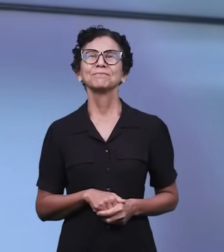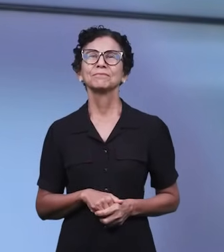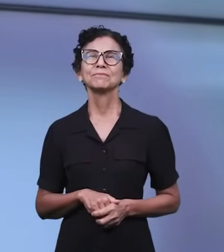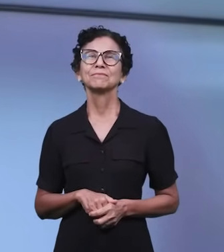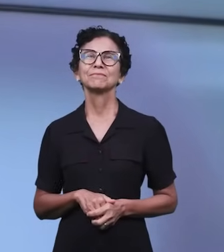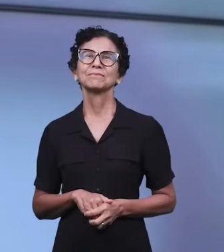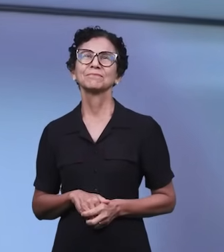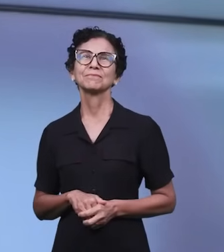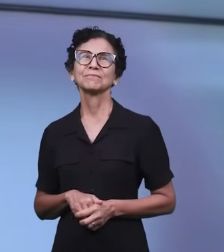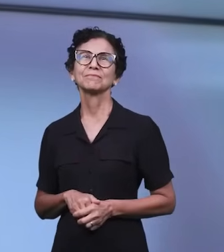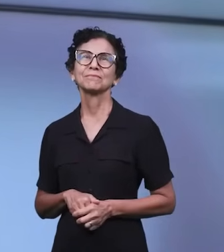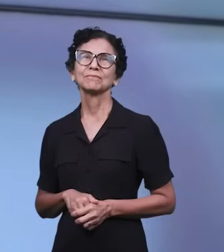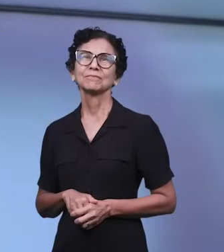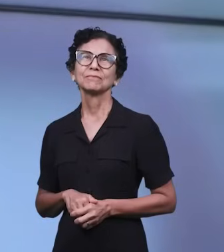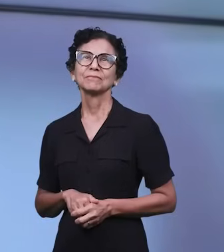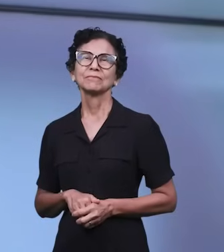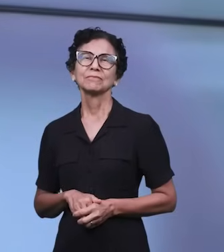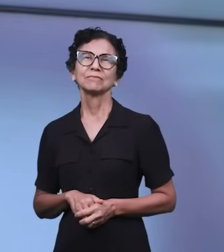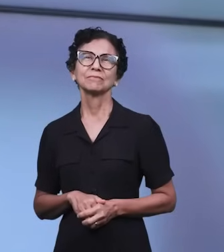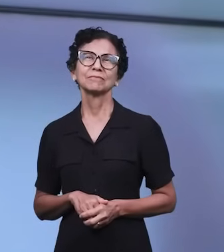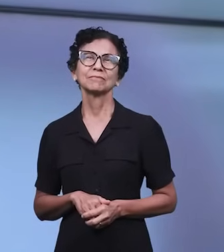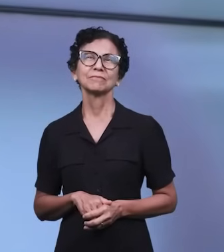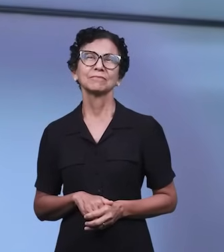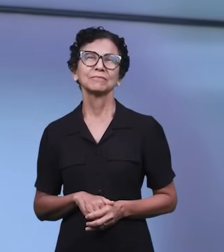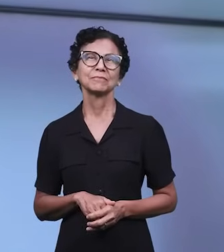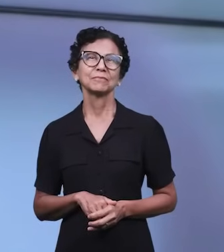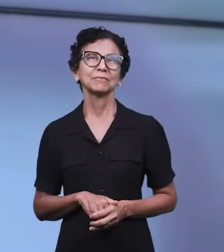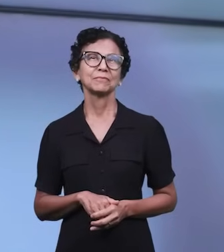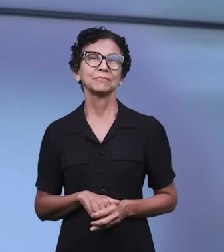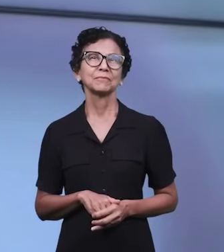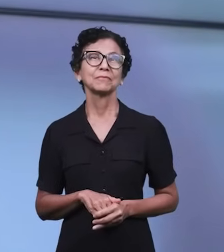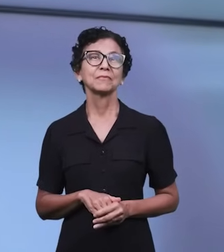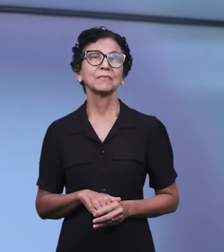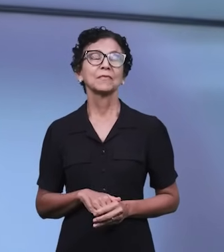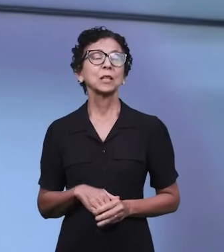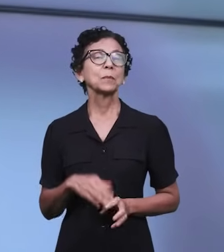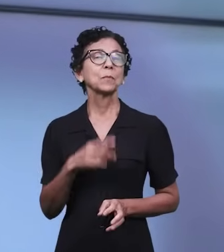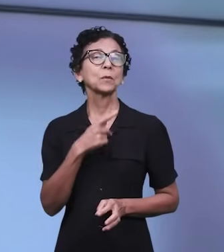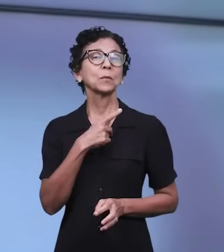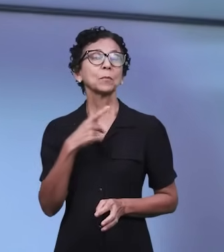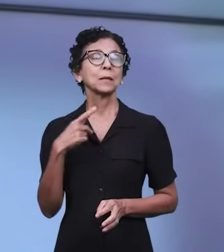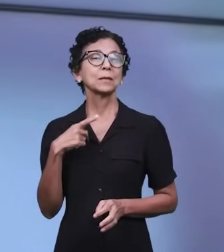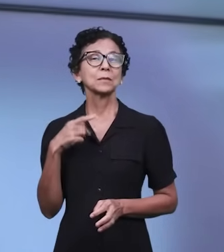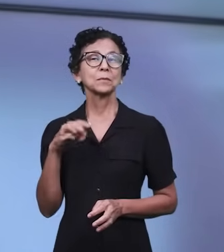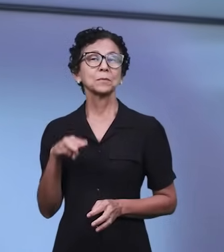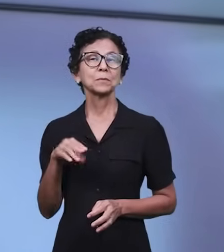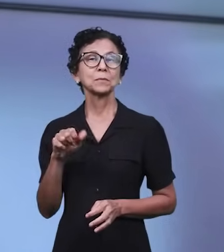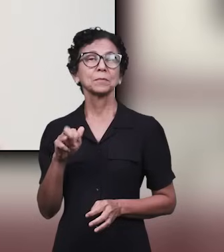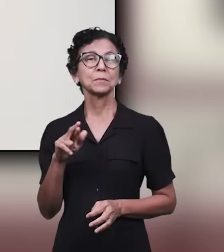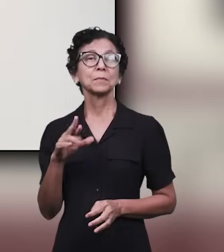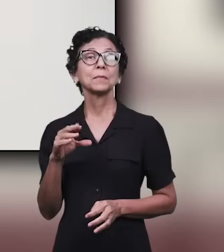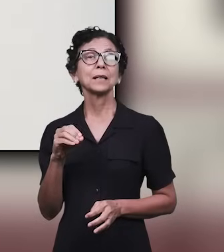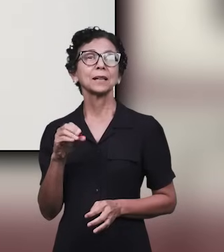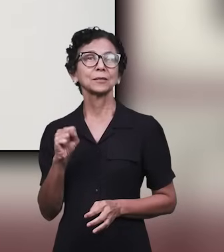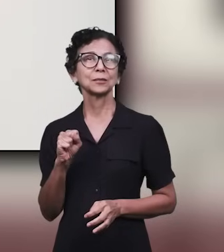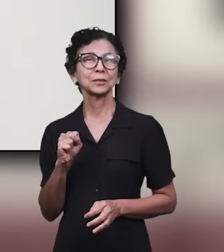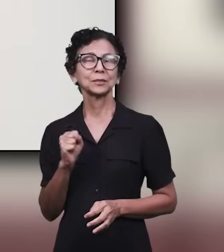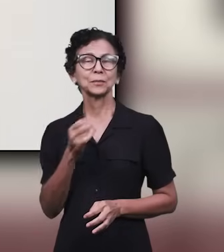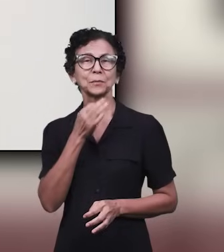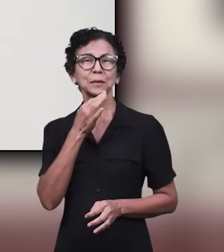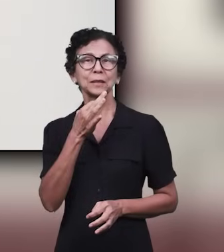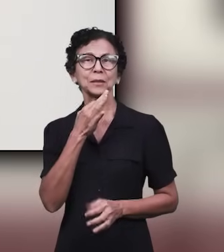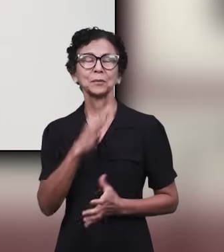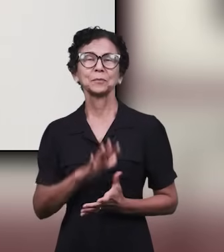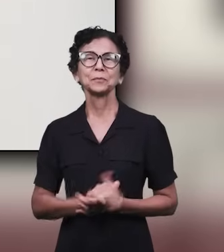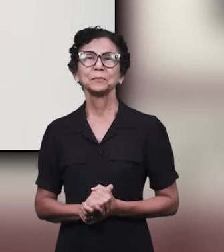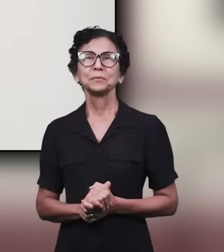pastor Marcos Ferreira, lá de Santa Catarina, tem a dizer a esse respeito. Vamos ouvi-lo? A paz do Senhor